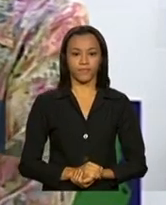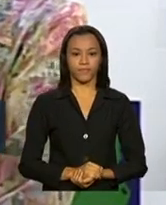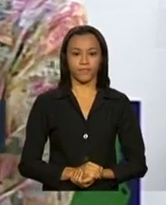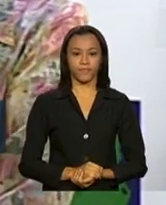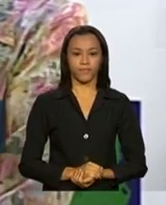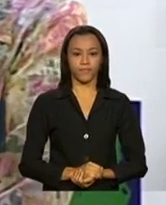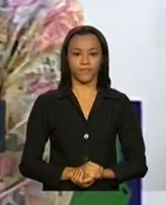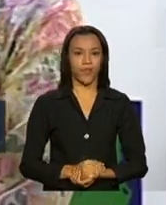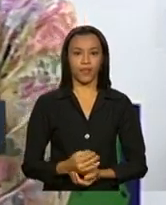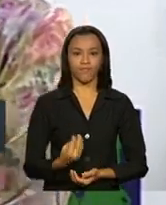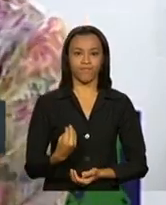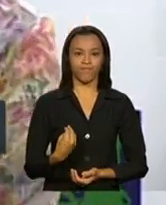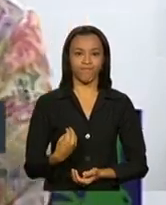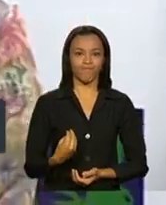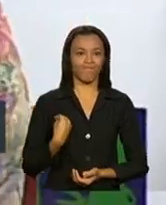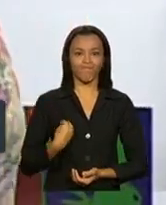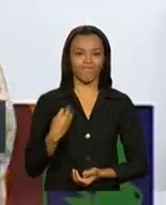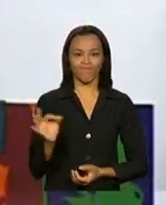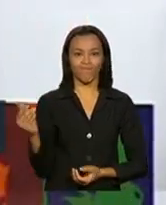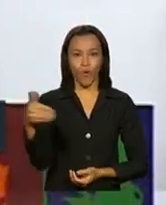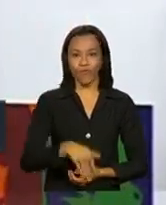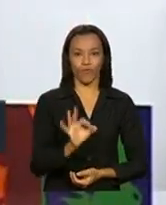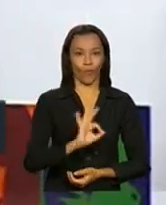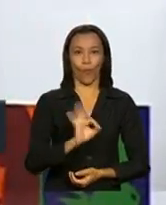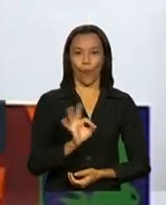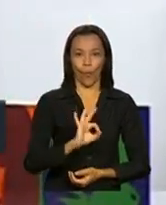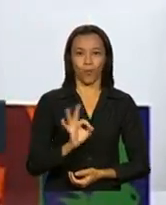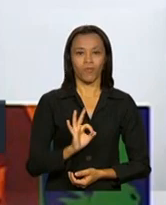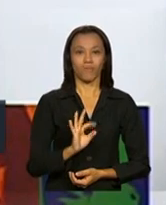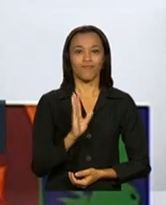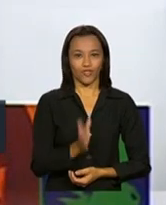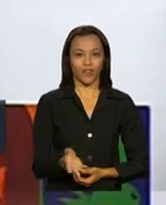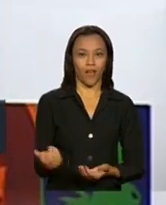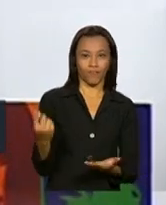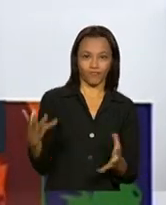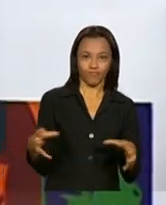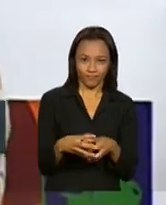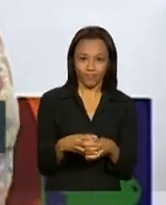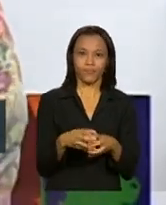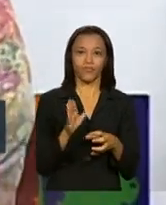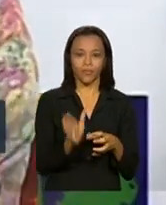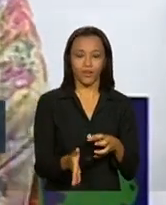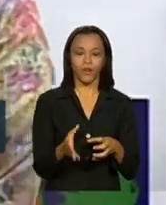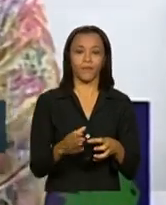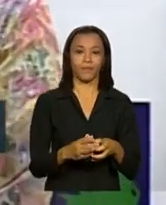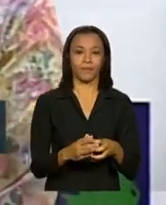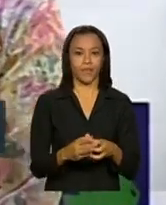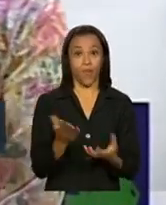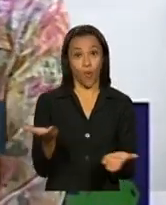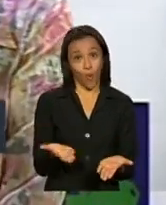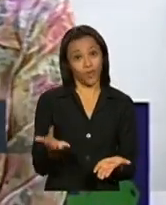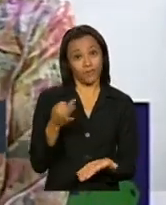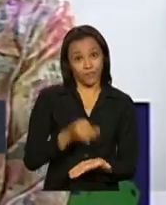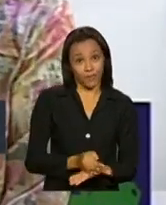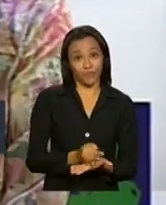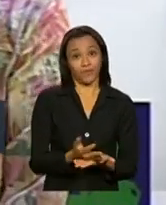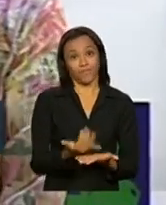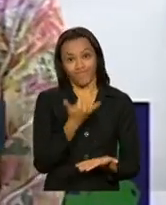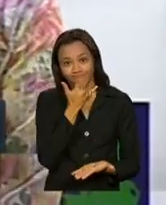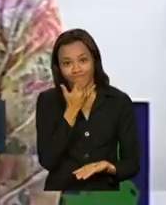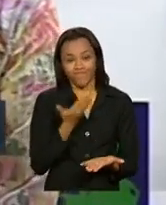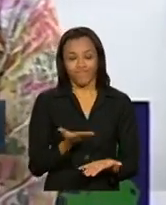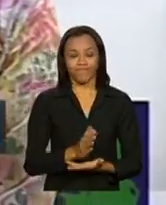Fernanda empossada ausente mas se sinta ossada ausente momentânea por